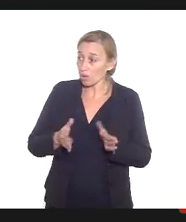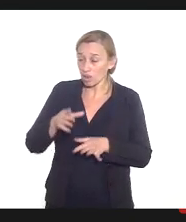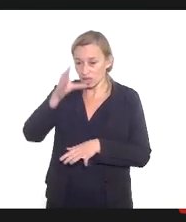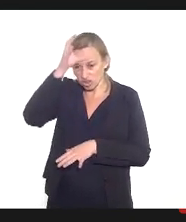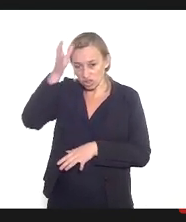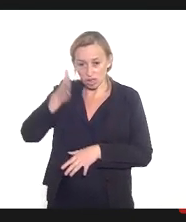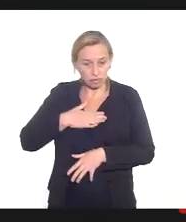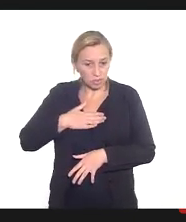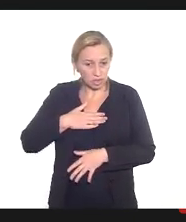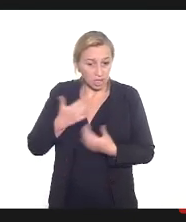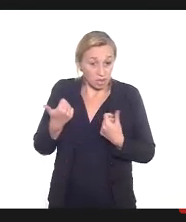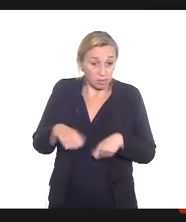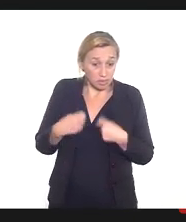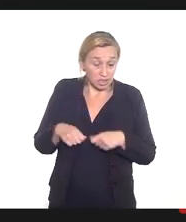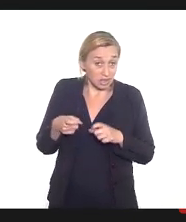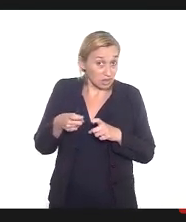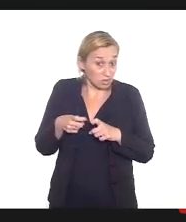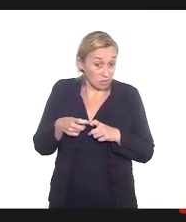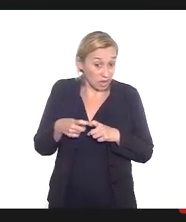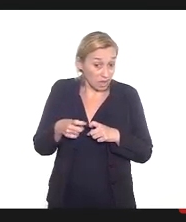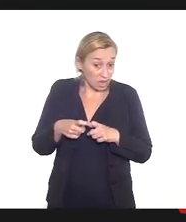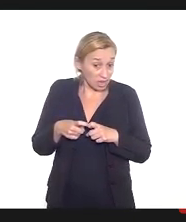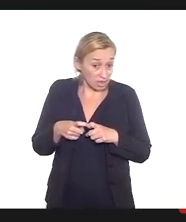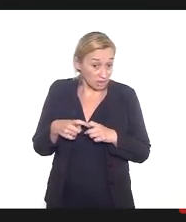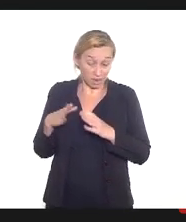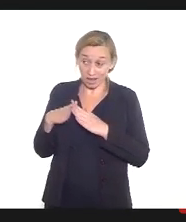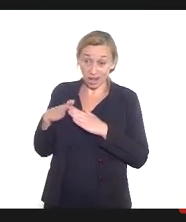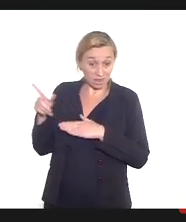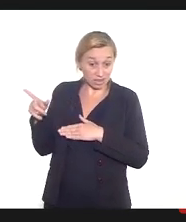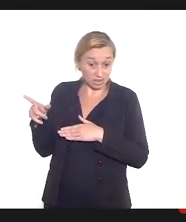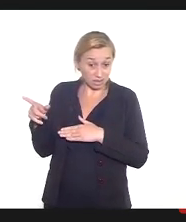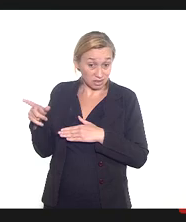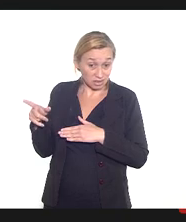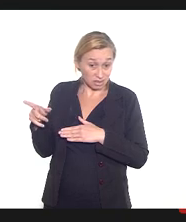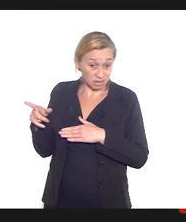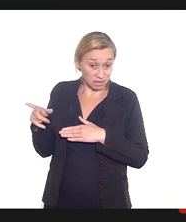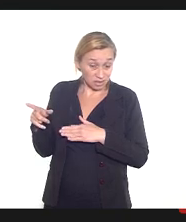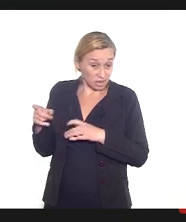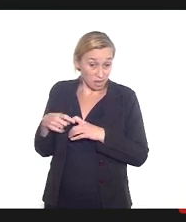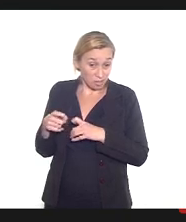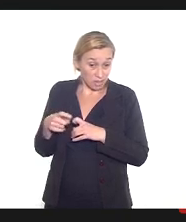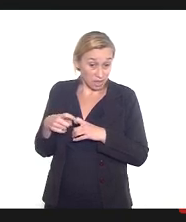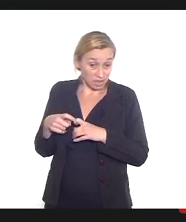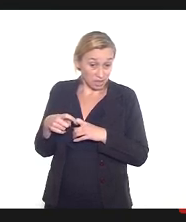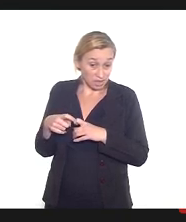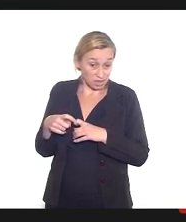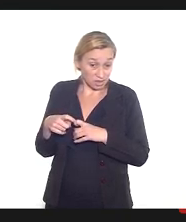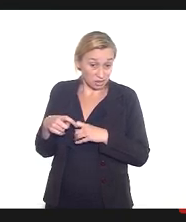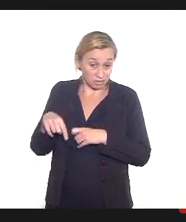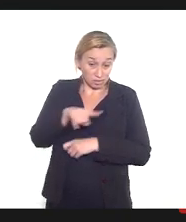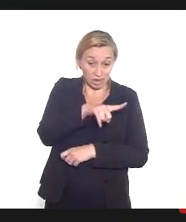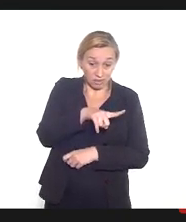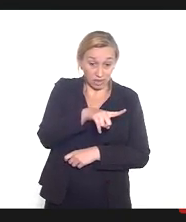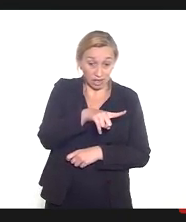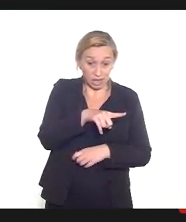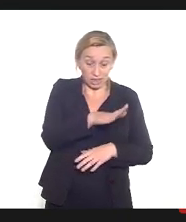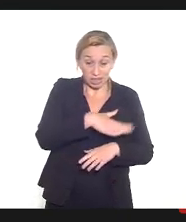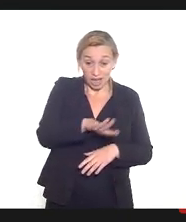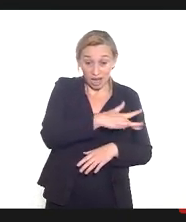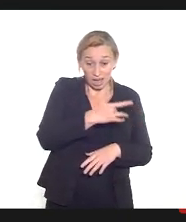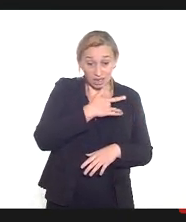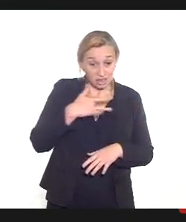tia que foi pre é uma médica que ela tá em casa né e a médica não tava não tava lá na unidade